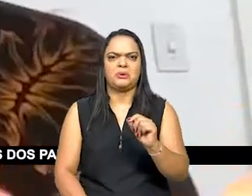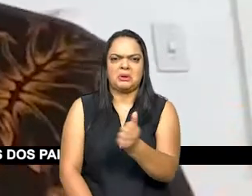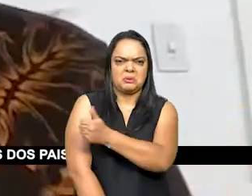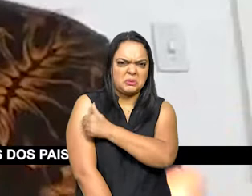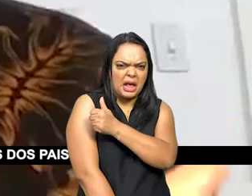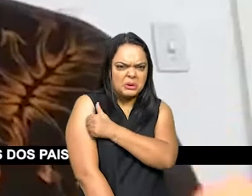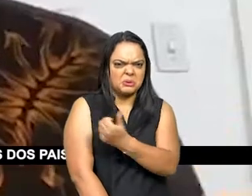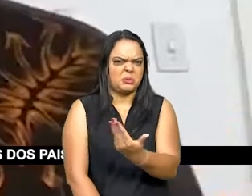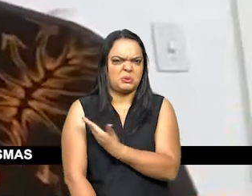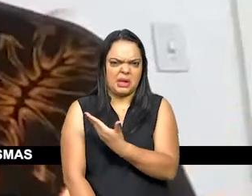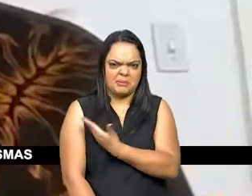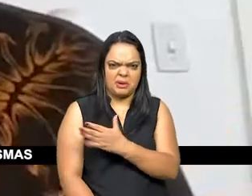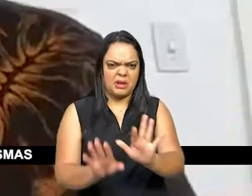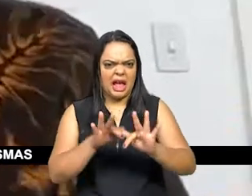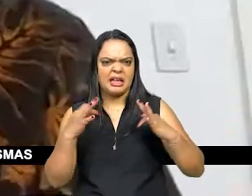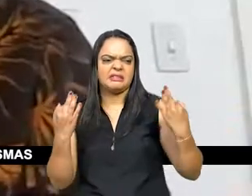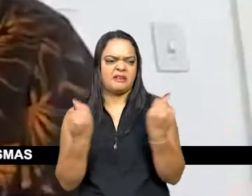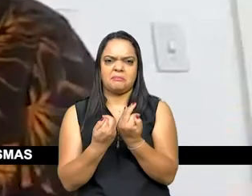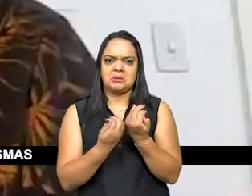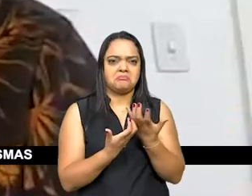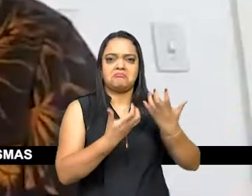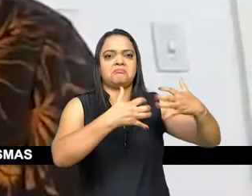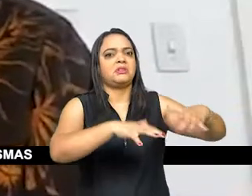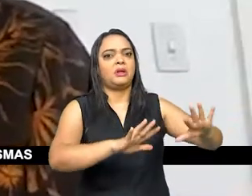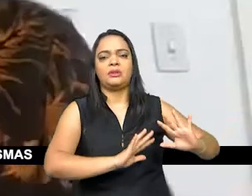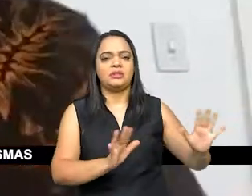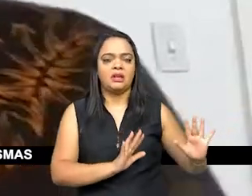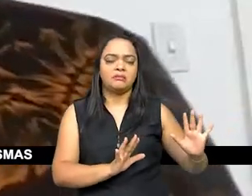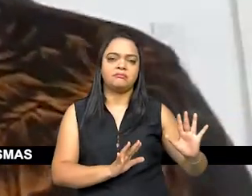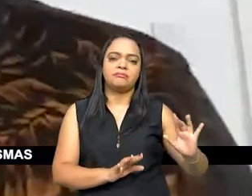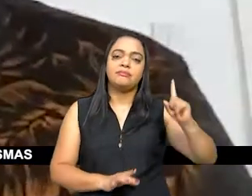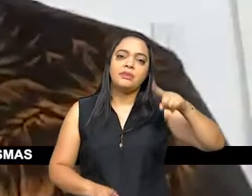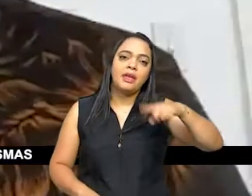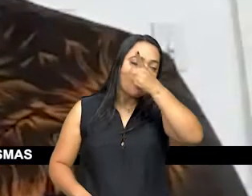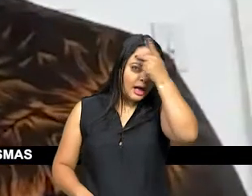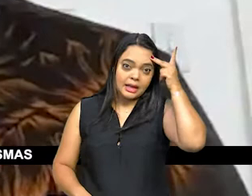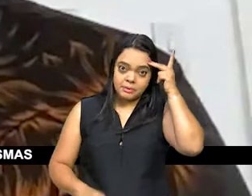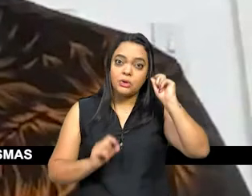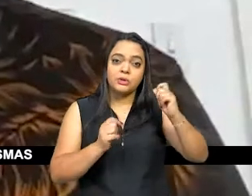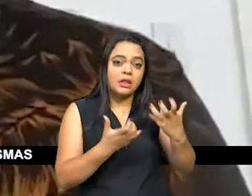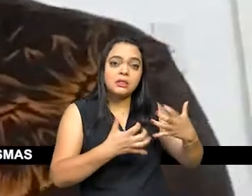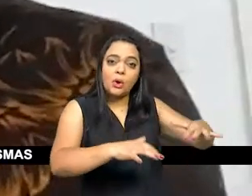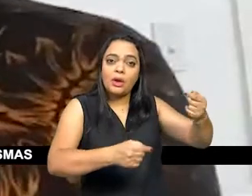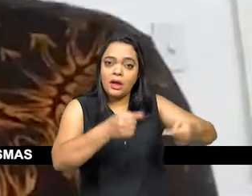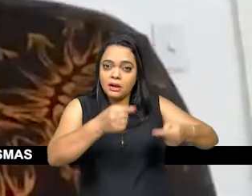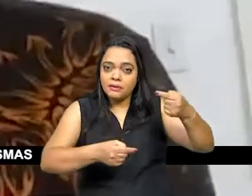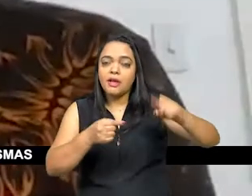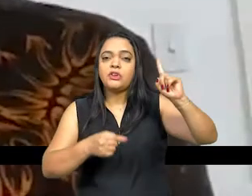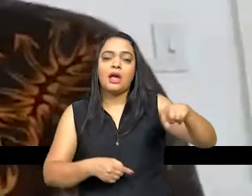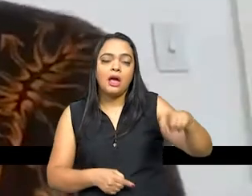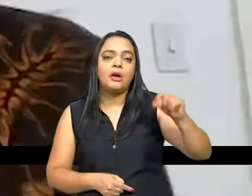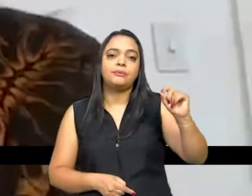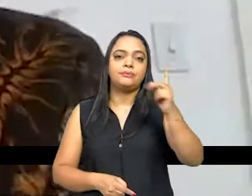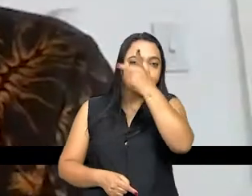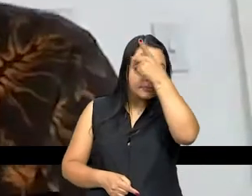dos colegas, dos pais dos colegas, e são as mesmas pessoas. As pessoas que contestaram esse debate racial são as